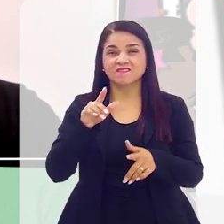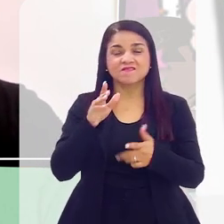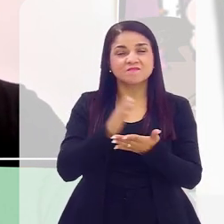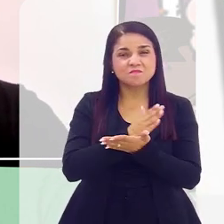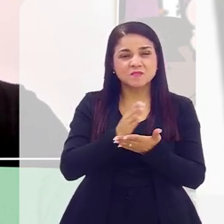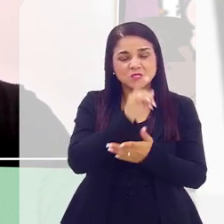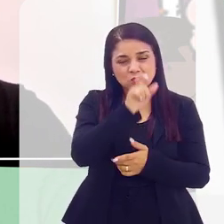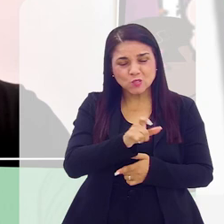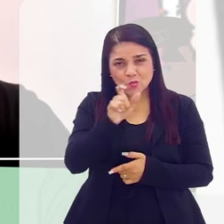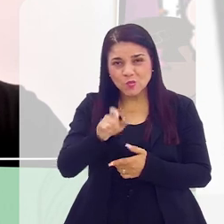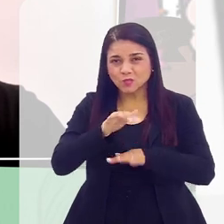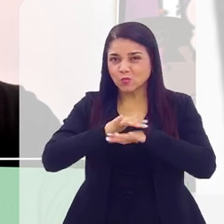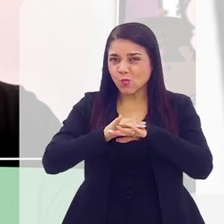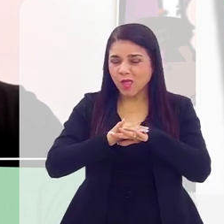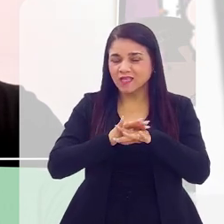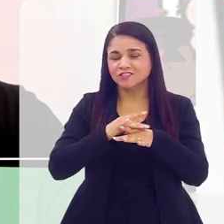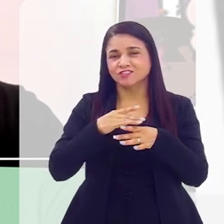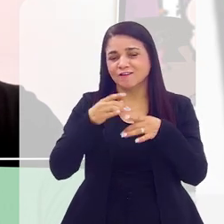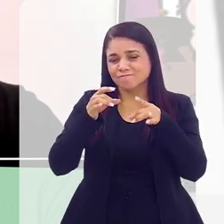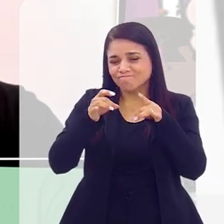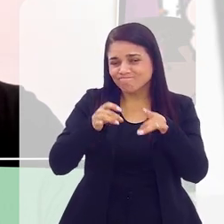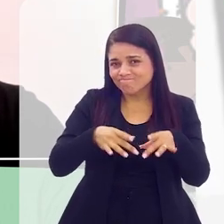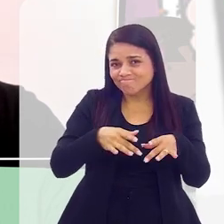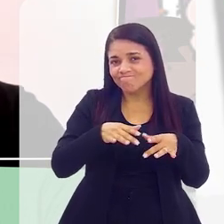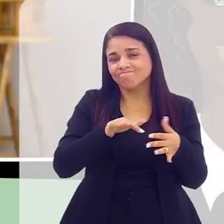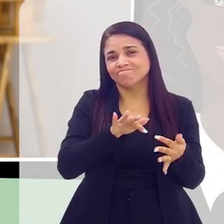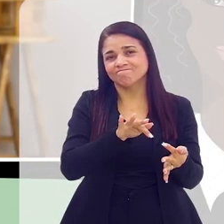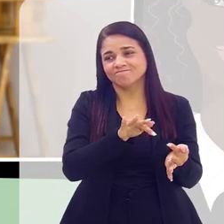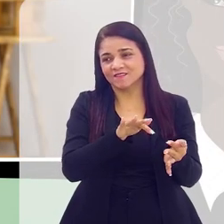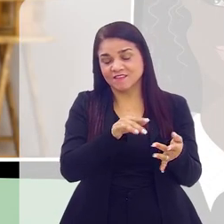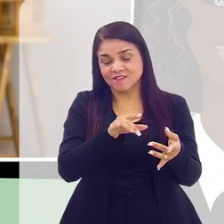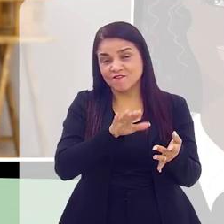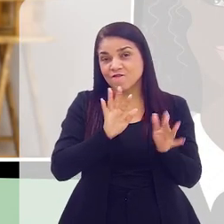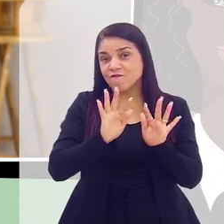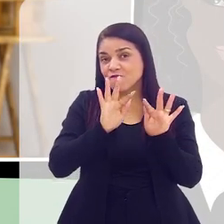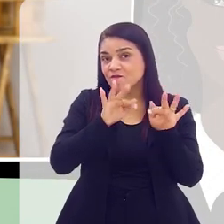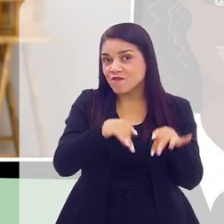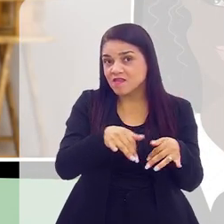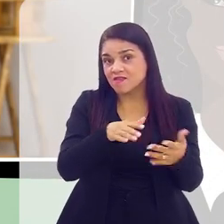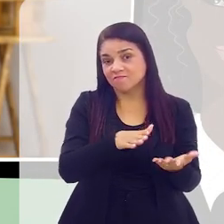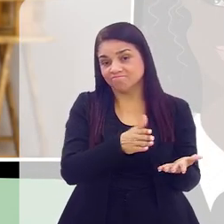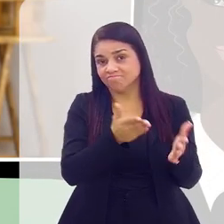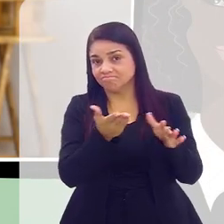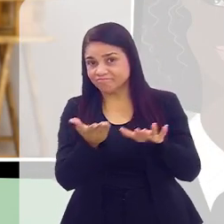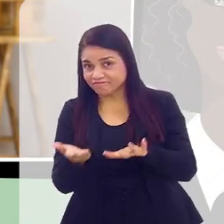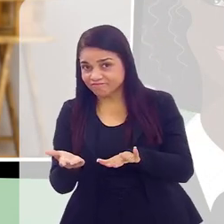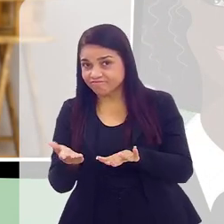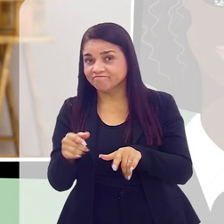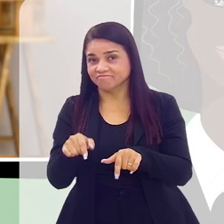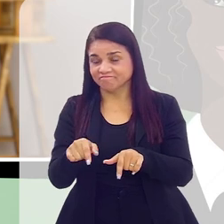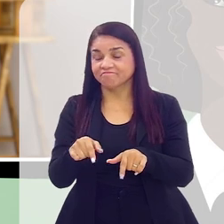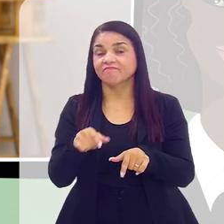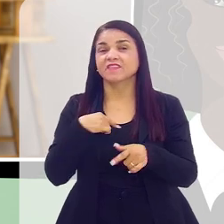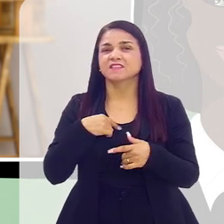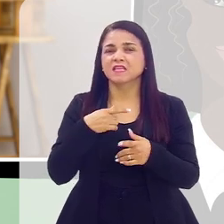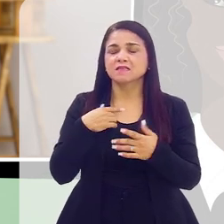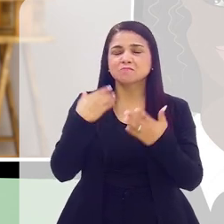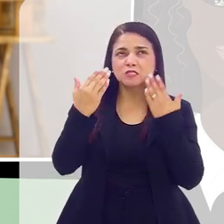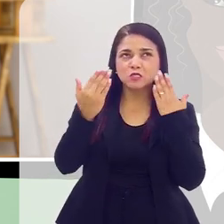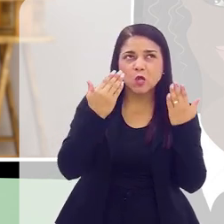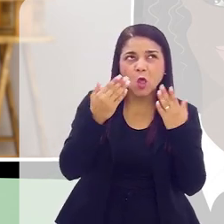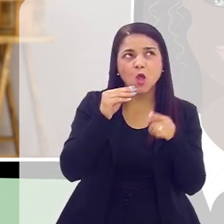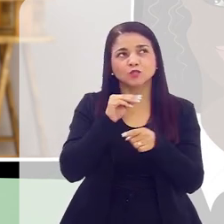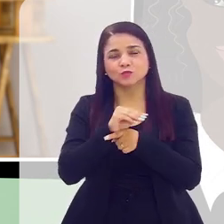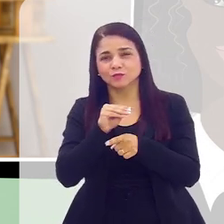vezes a pessoa já está num estágio terminal. Então, tem que todo aquele cuidado é psicológico,